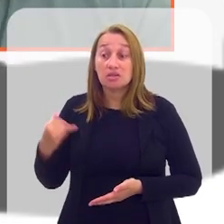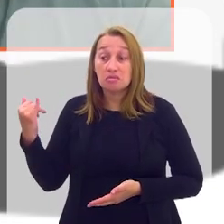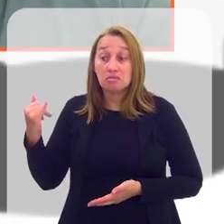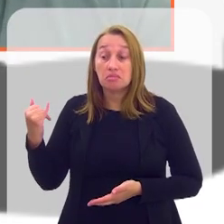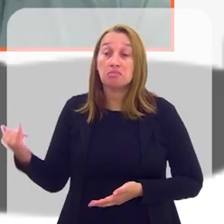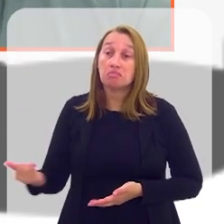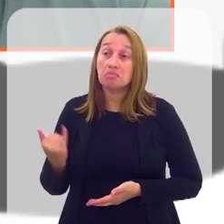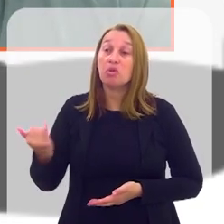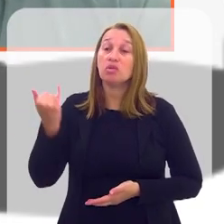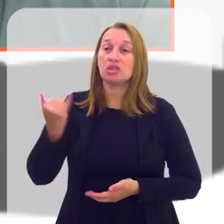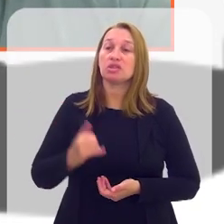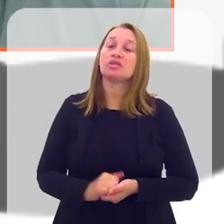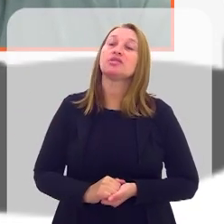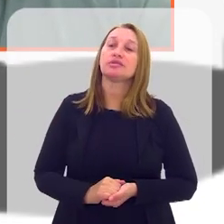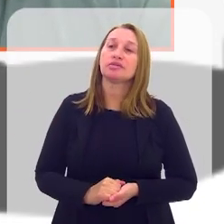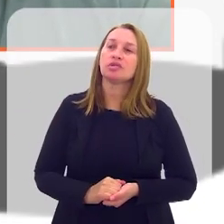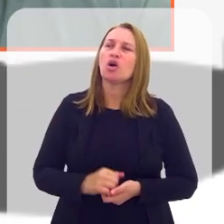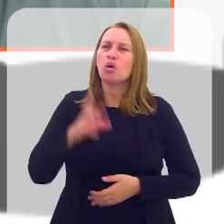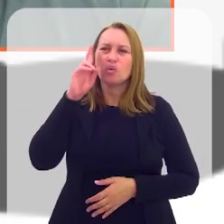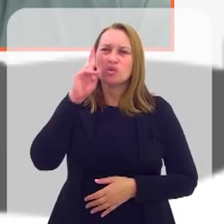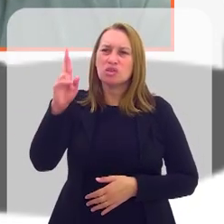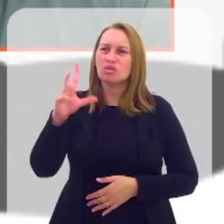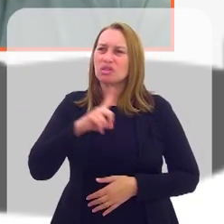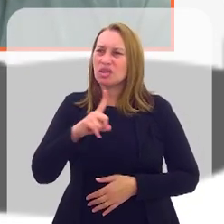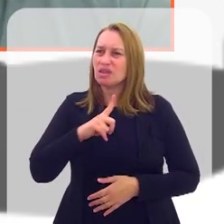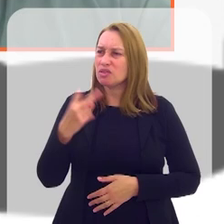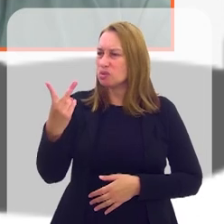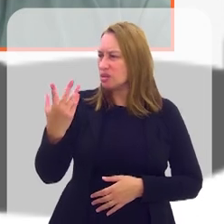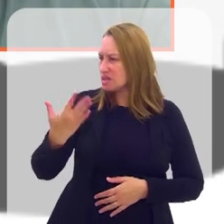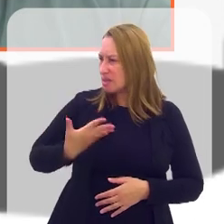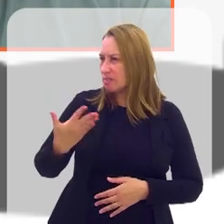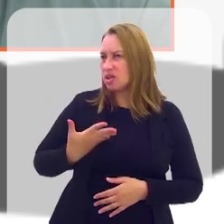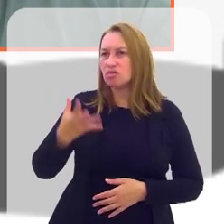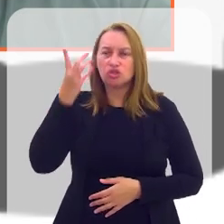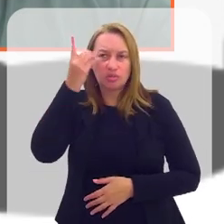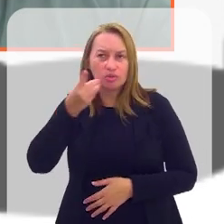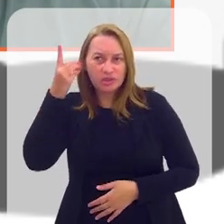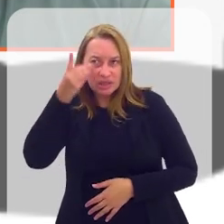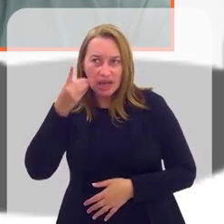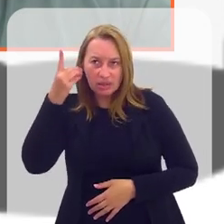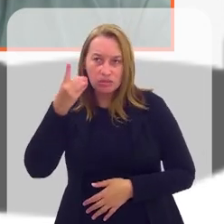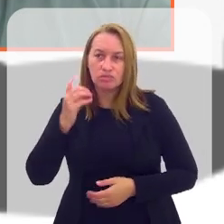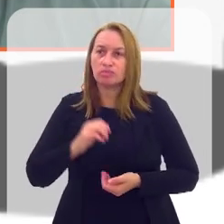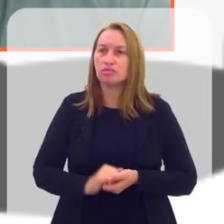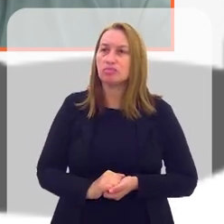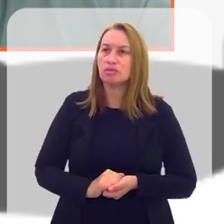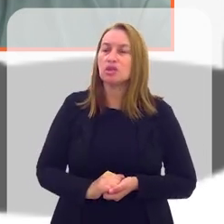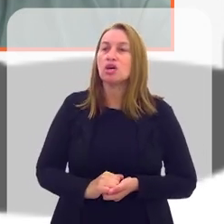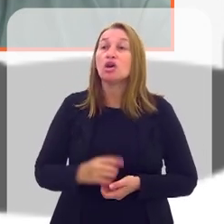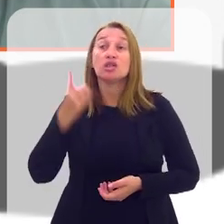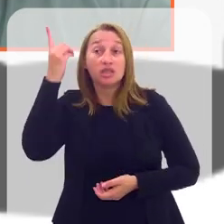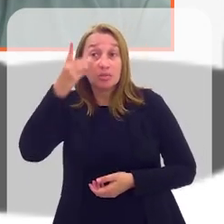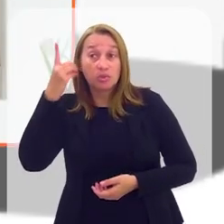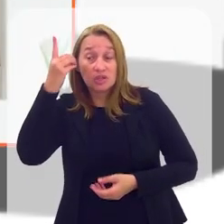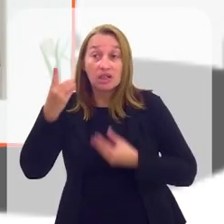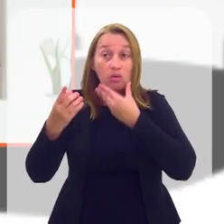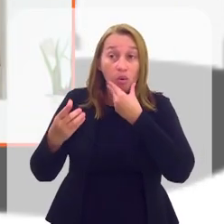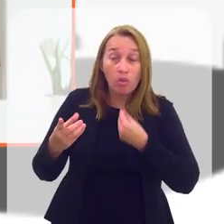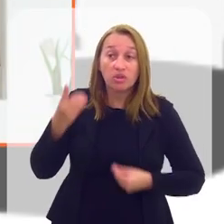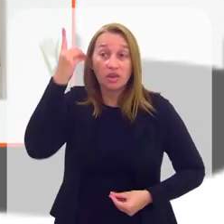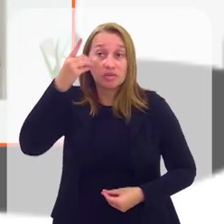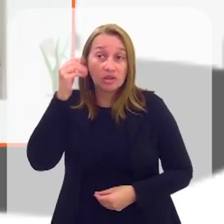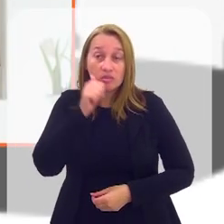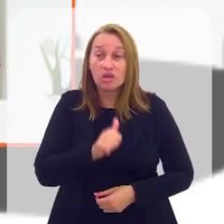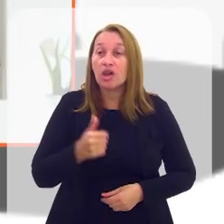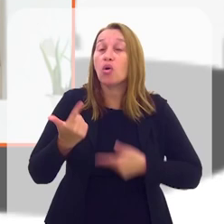indispensável. O senhor contou com a coautoria de dois colegas de parlamento, de um deputado e uma deputada.